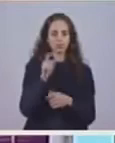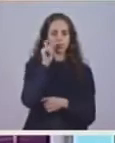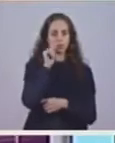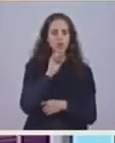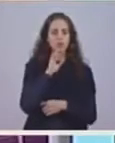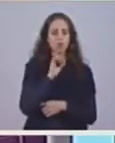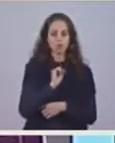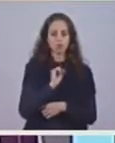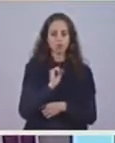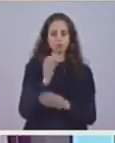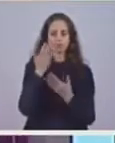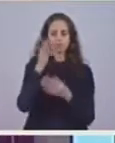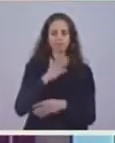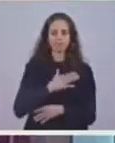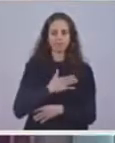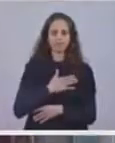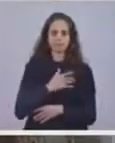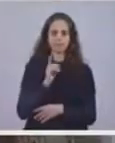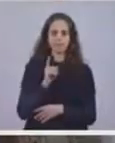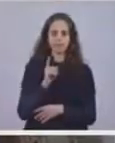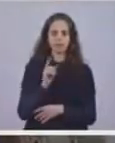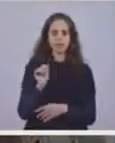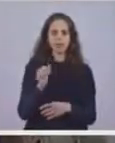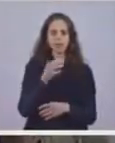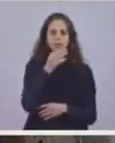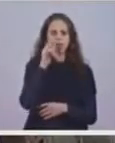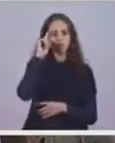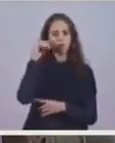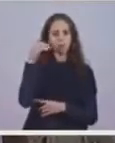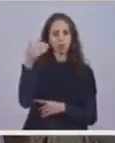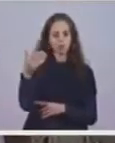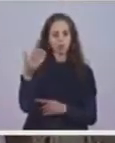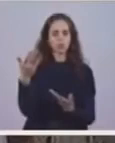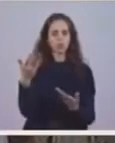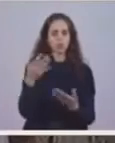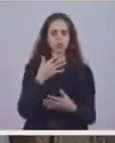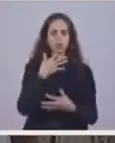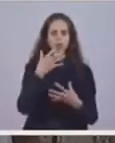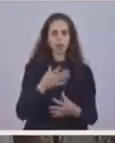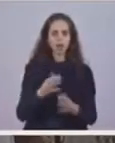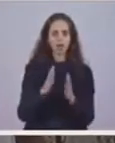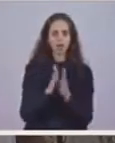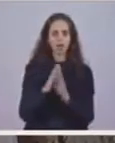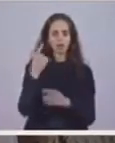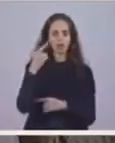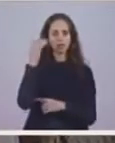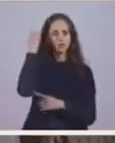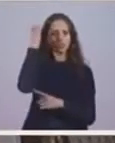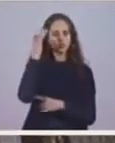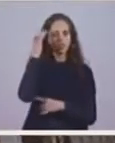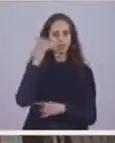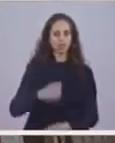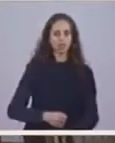com o Pai e o Filho é adorado e glorificado. Ele que falou pelos profetas. Creio na Igreja